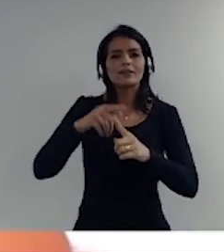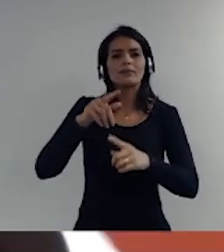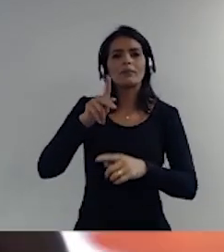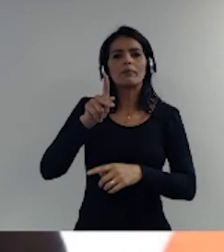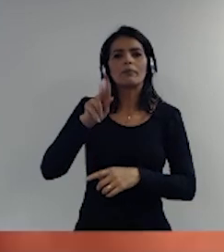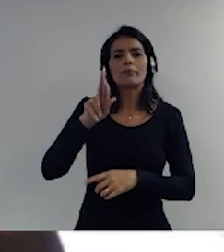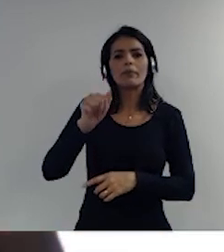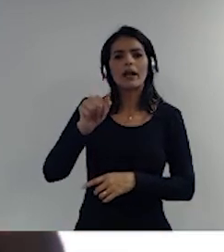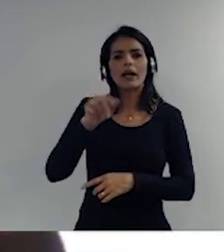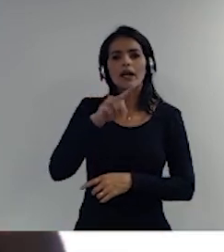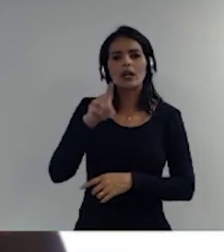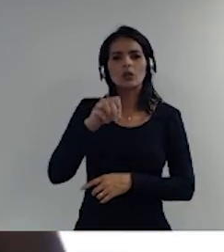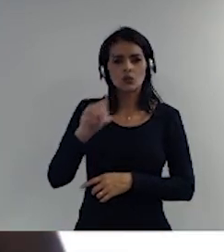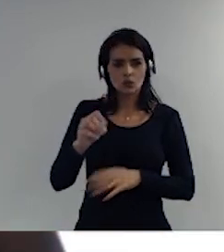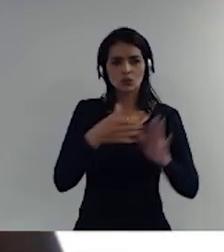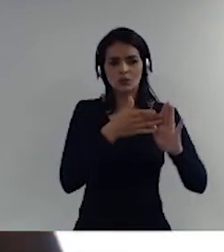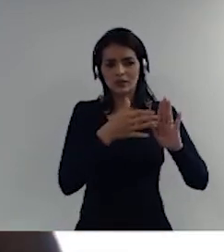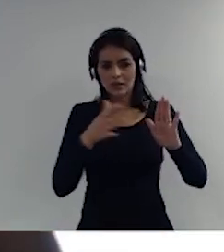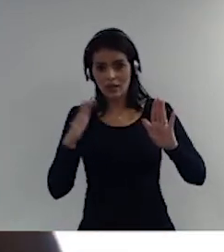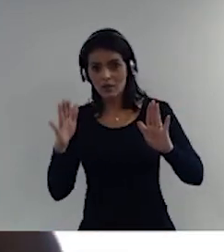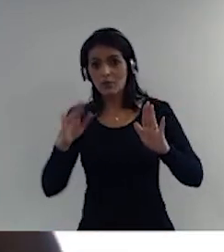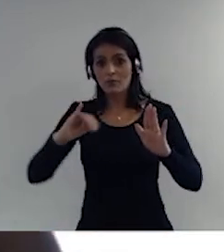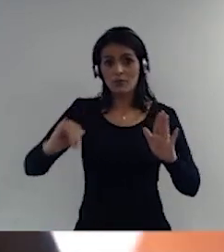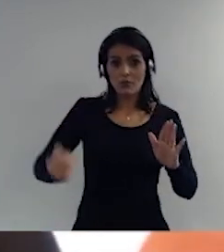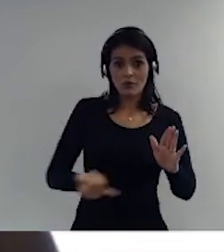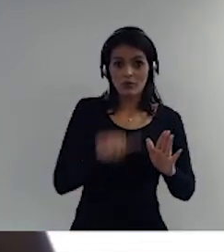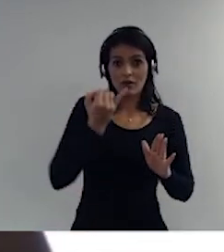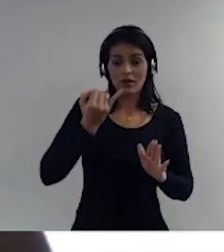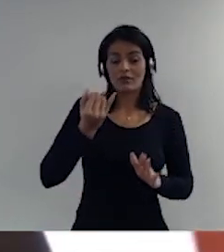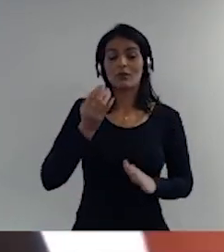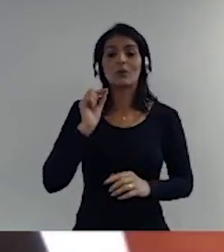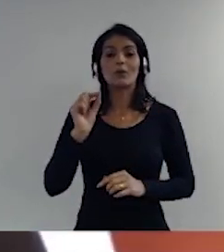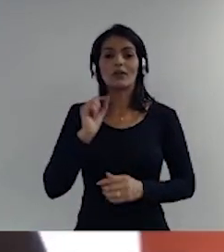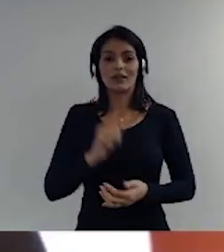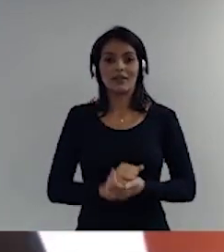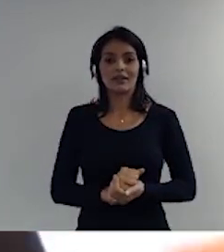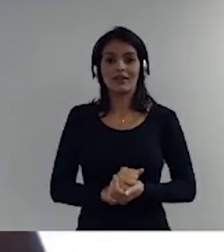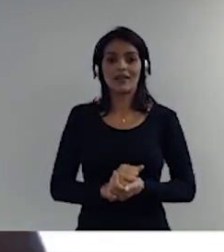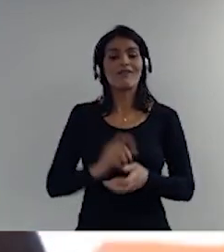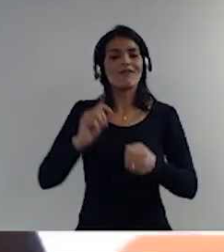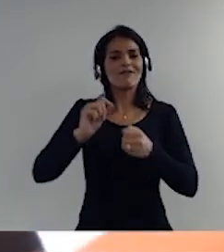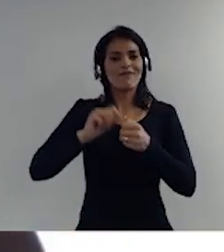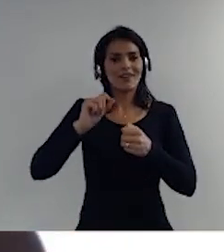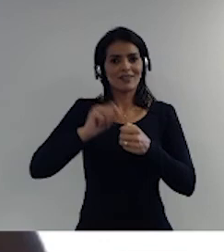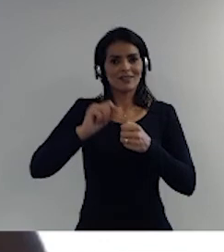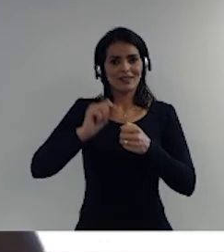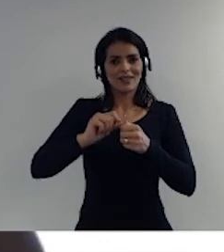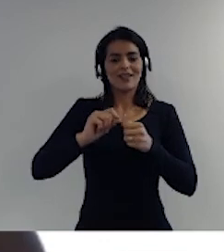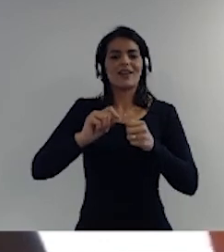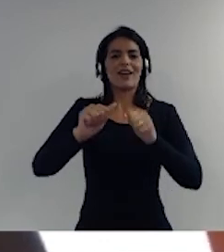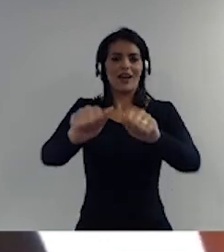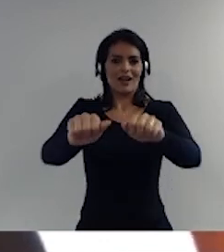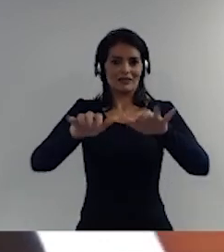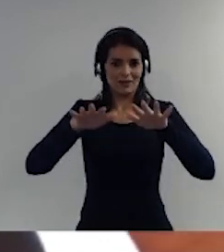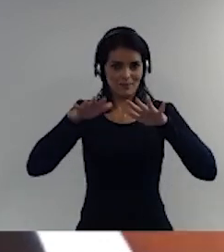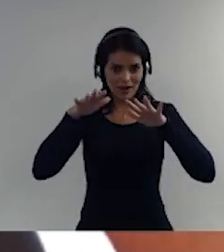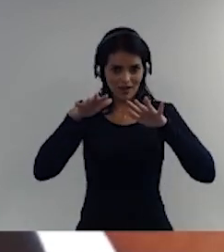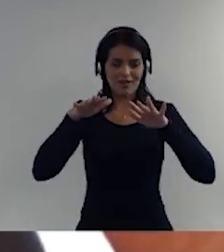igualmente aproveitando uma outra possibilidade bastante bem-vinda, que foi a da realização de assembleias